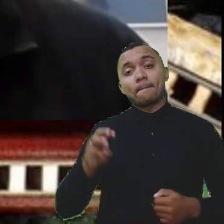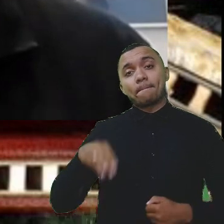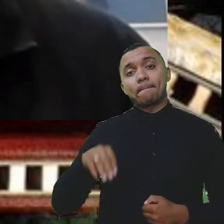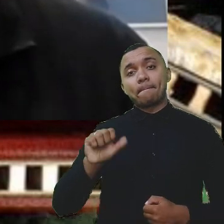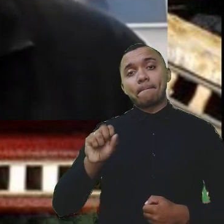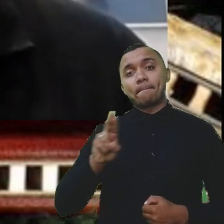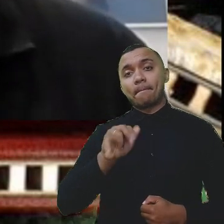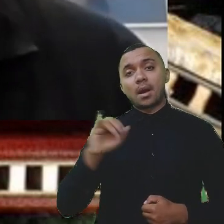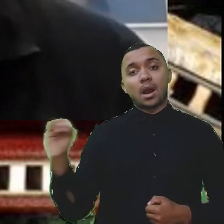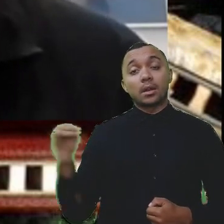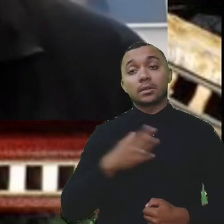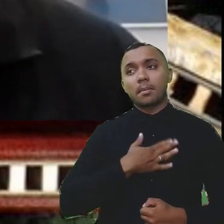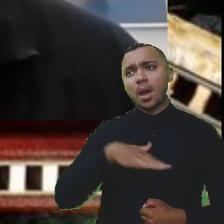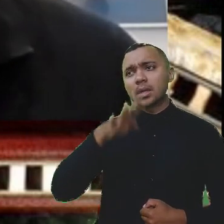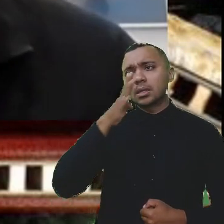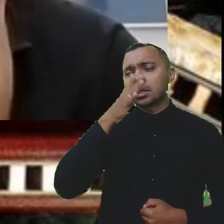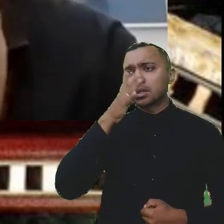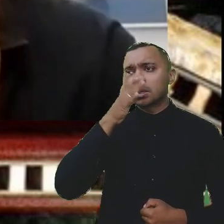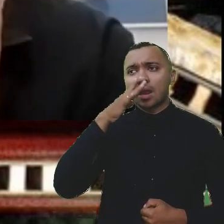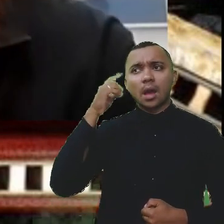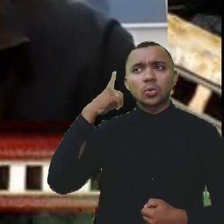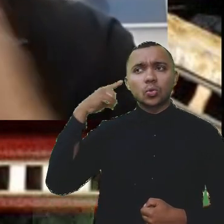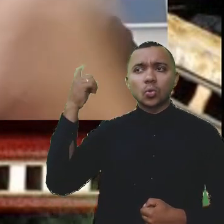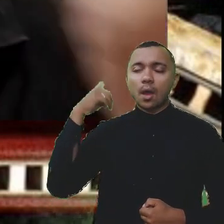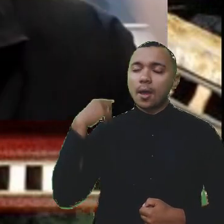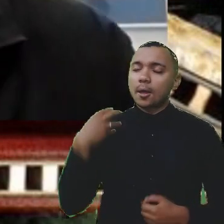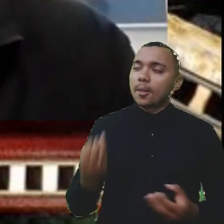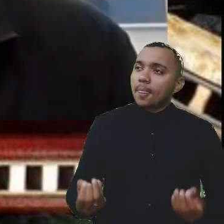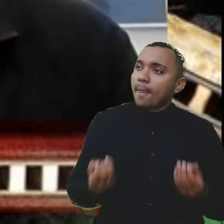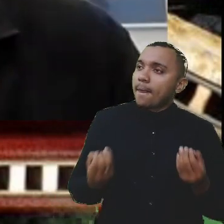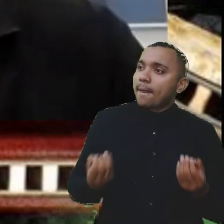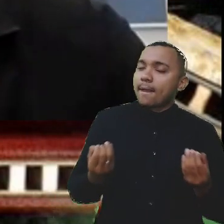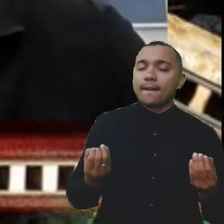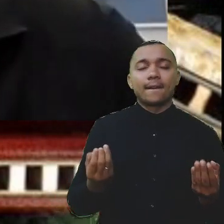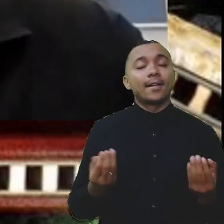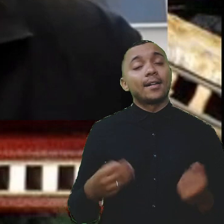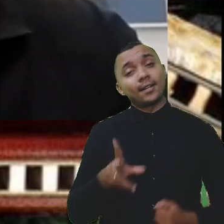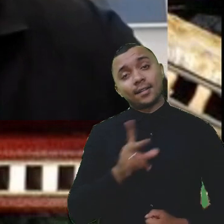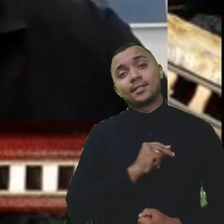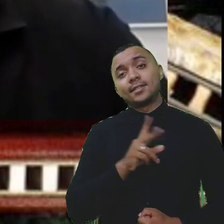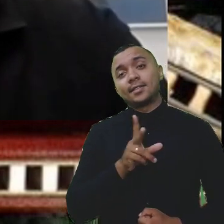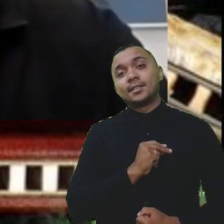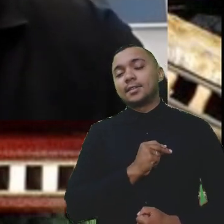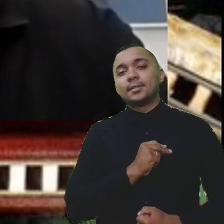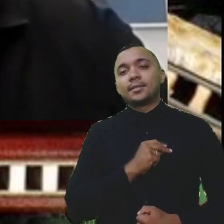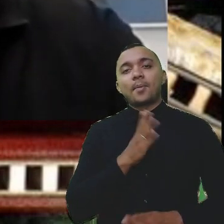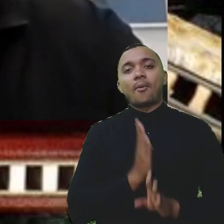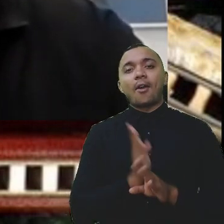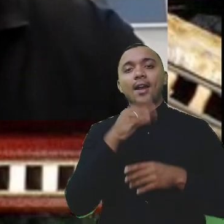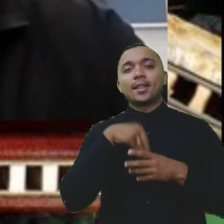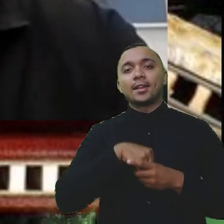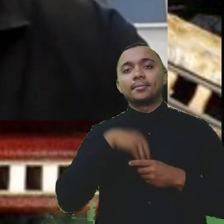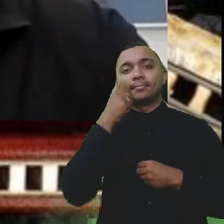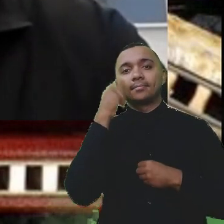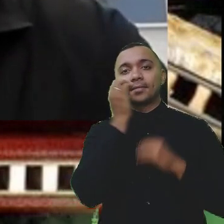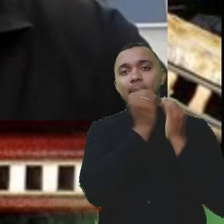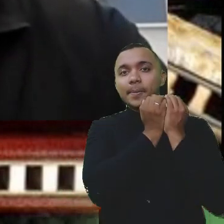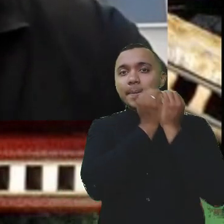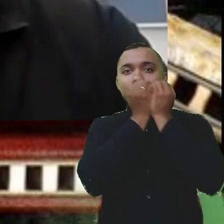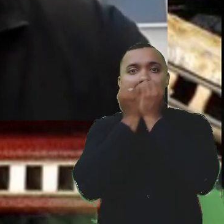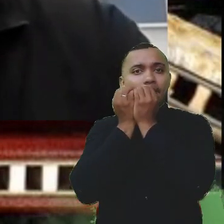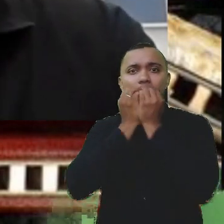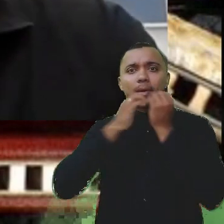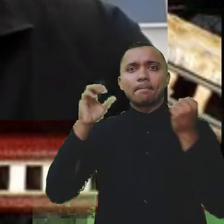ouvi o Larry Adler tocando e falei, nossa, o que é isso? Não tenho a menor ideia das possibilidades que o instrumento podia ter naquela